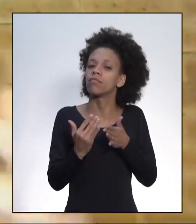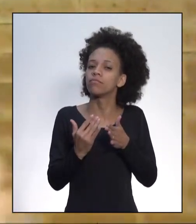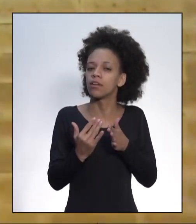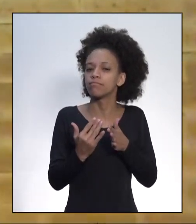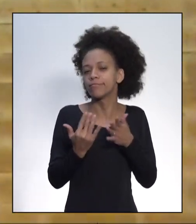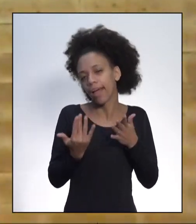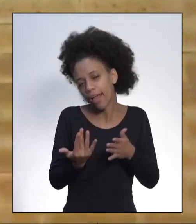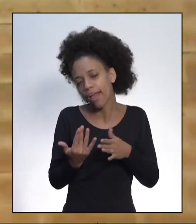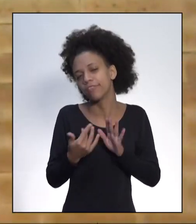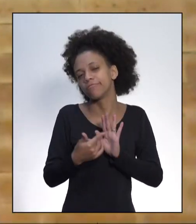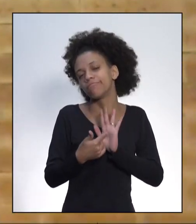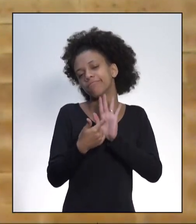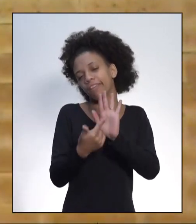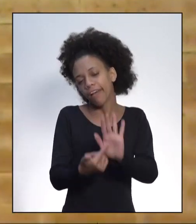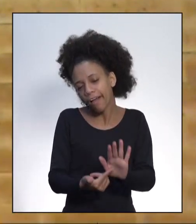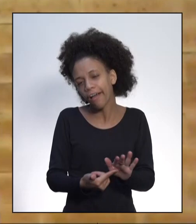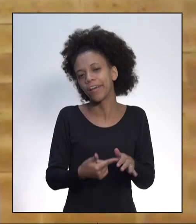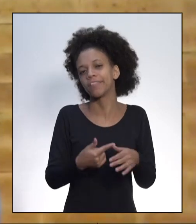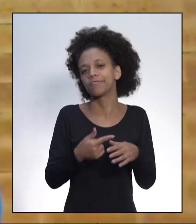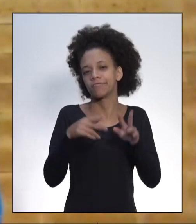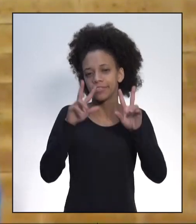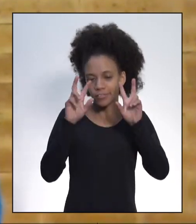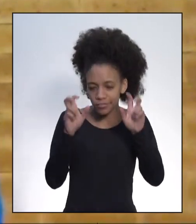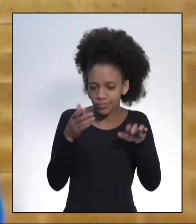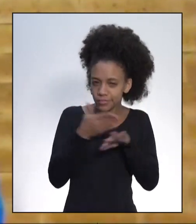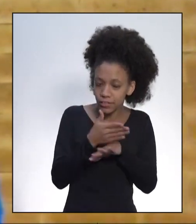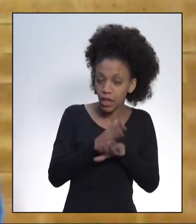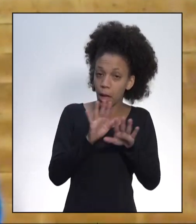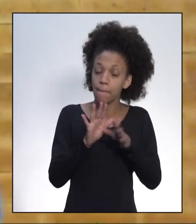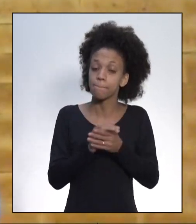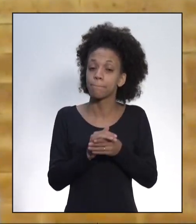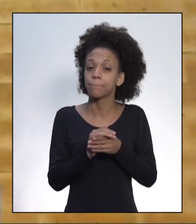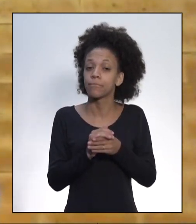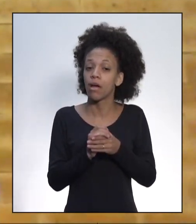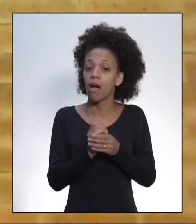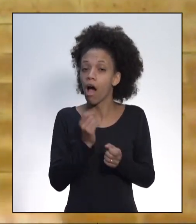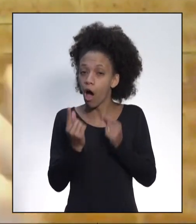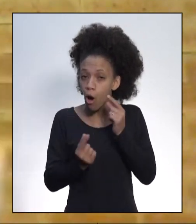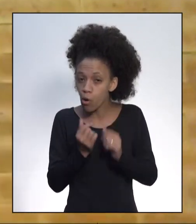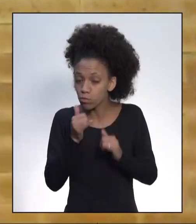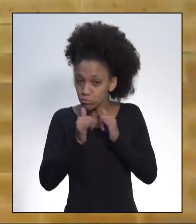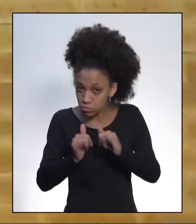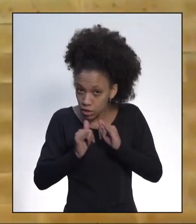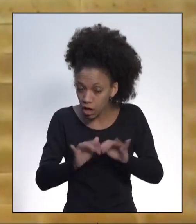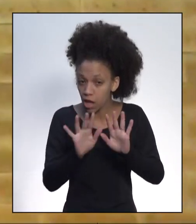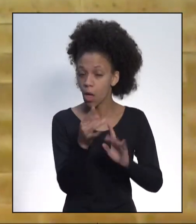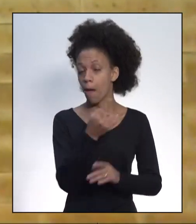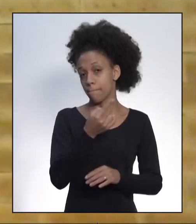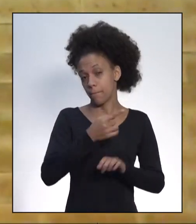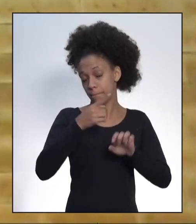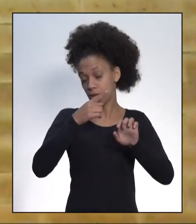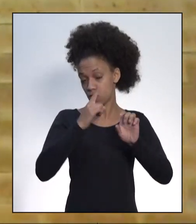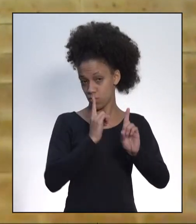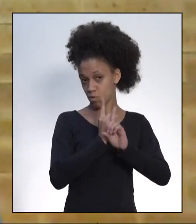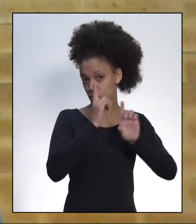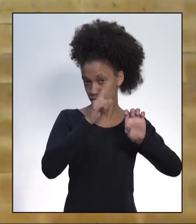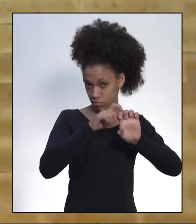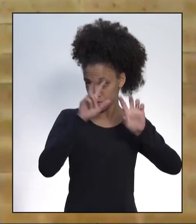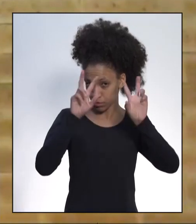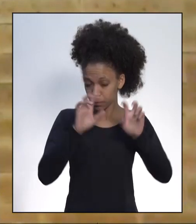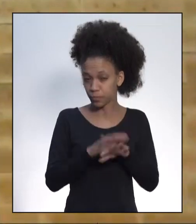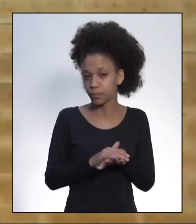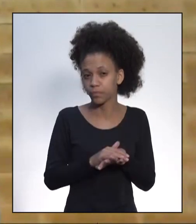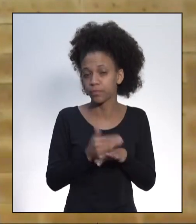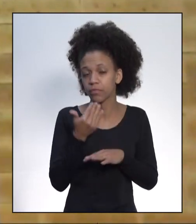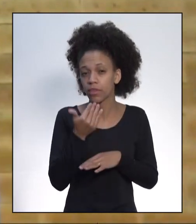apresentar formalmente, entrar no tópico, pediram para eu passar alguns recados. Um deles é que, como esse é o primeiro encontro, pessoal,